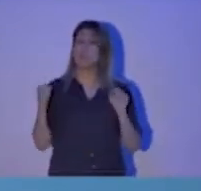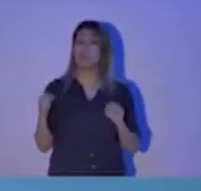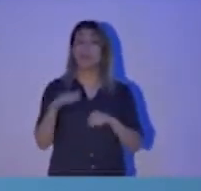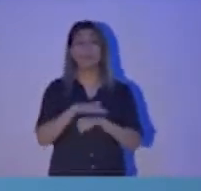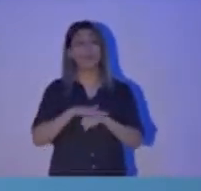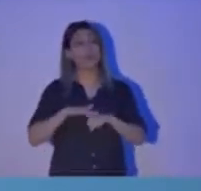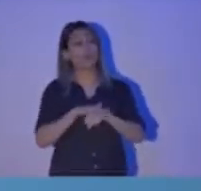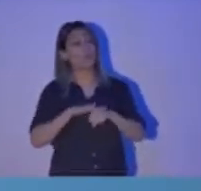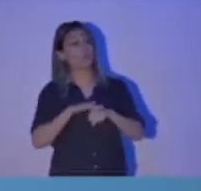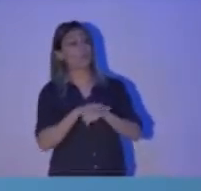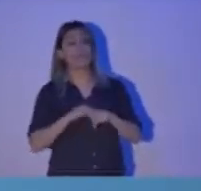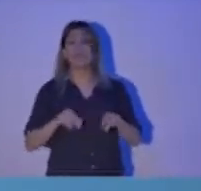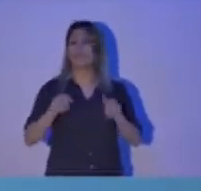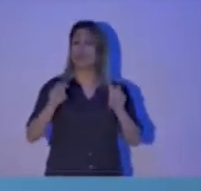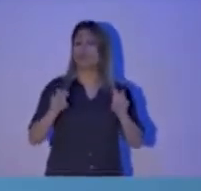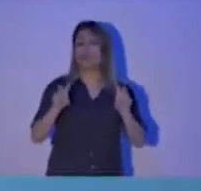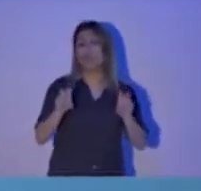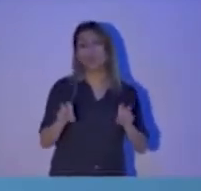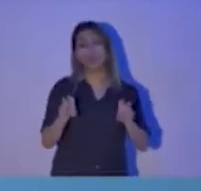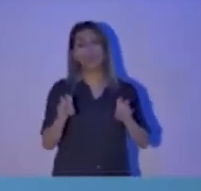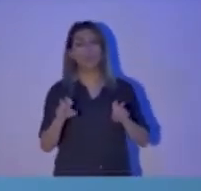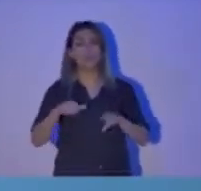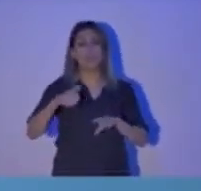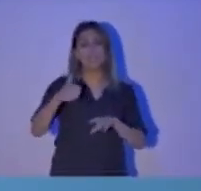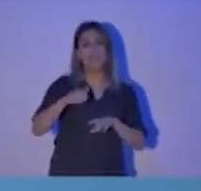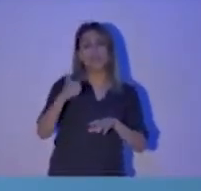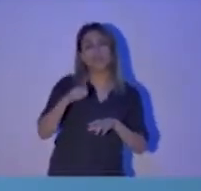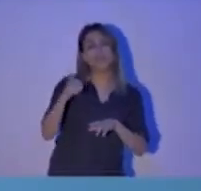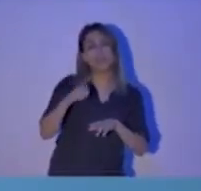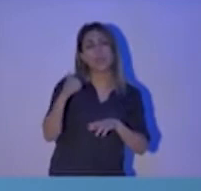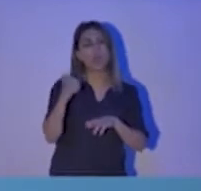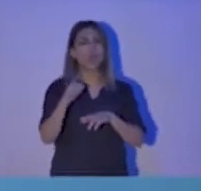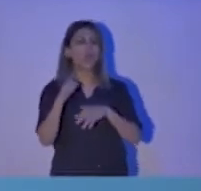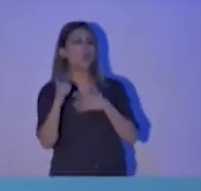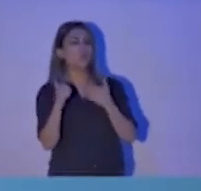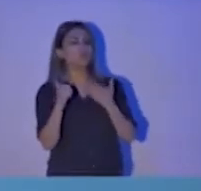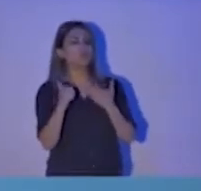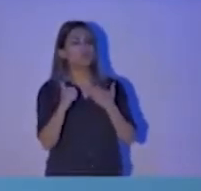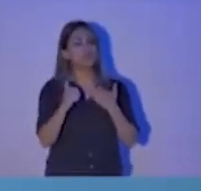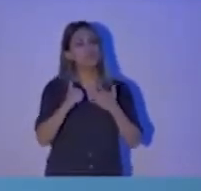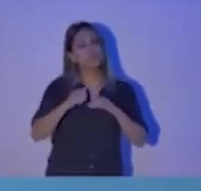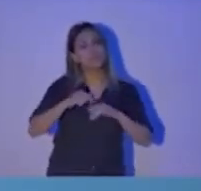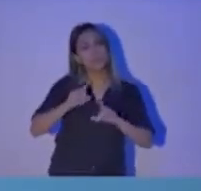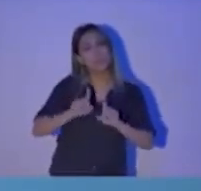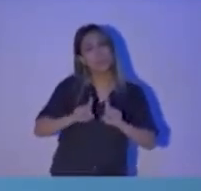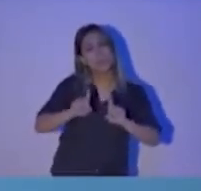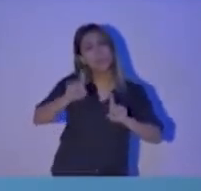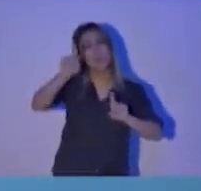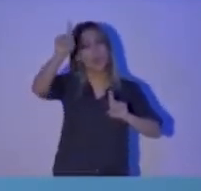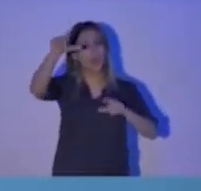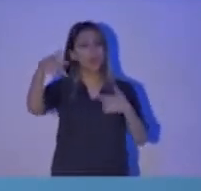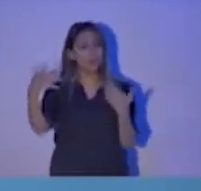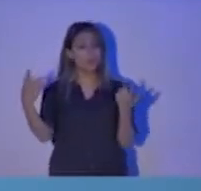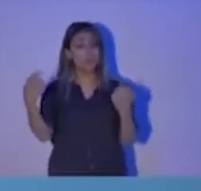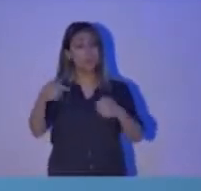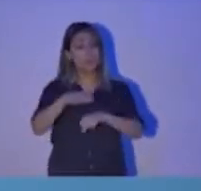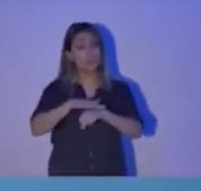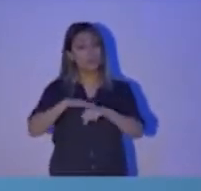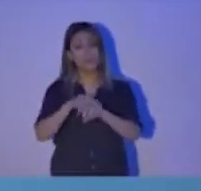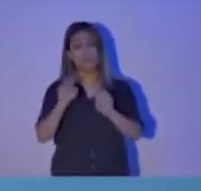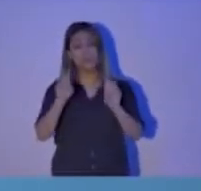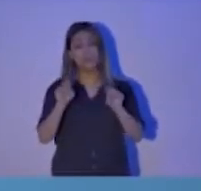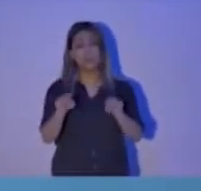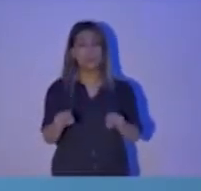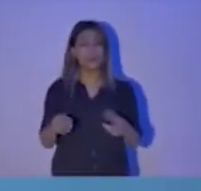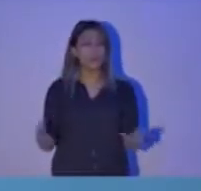avaliação de desempenho ou esse é um assunto proibido? Qual é o nosso propósito? Não é o aluno? Não é o